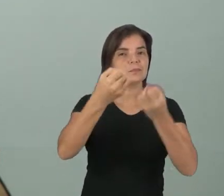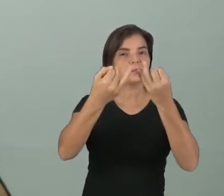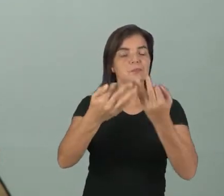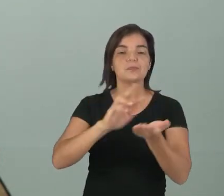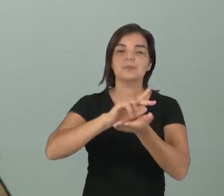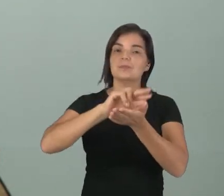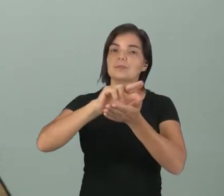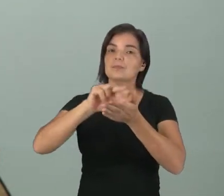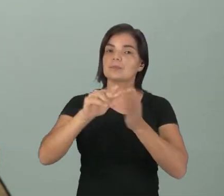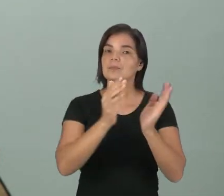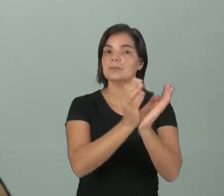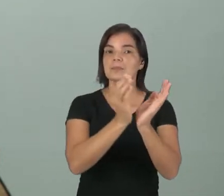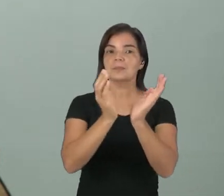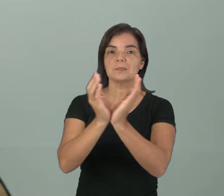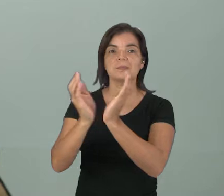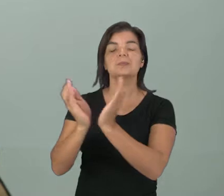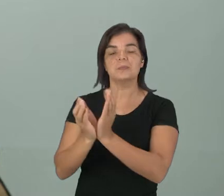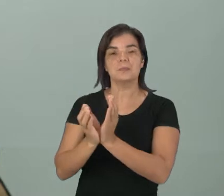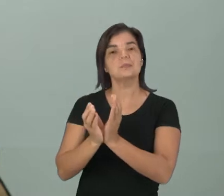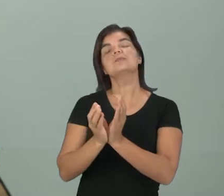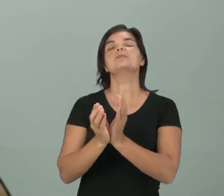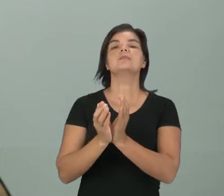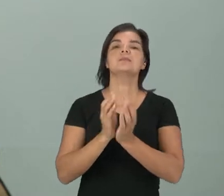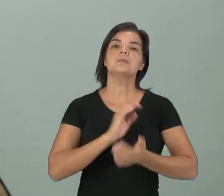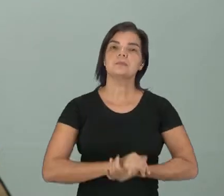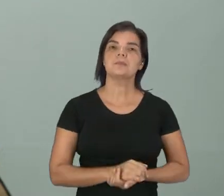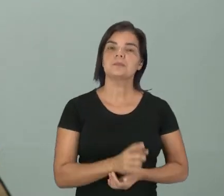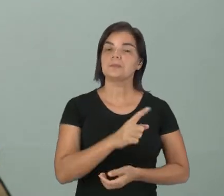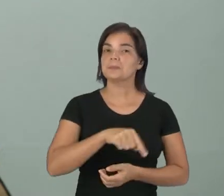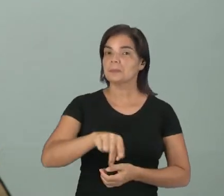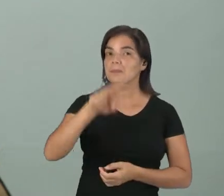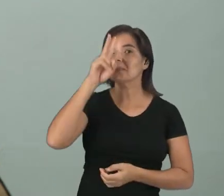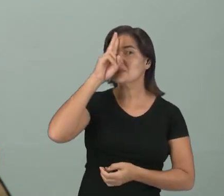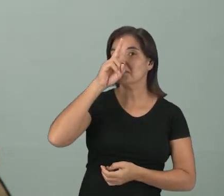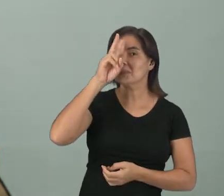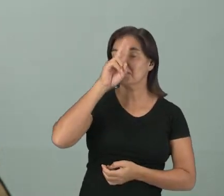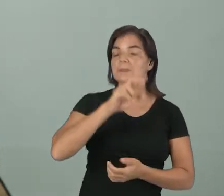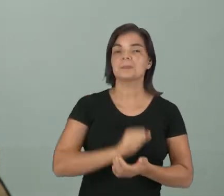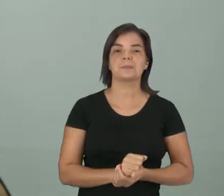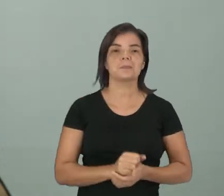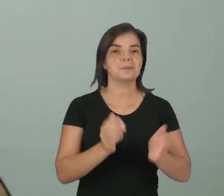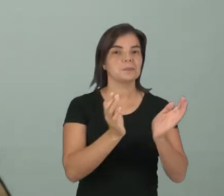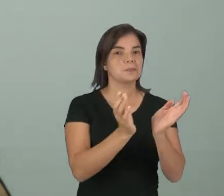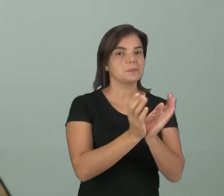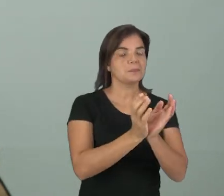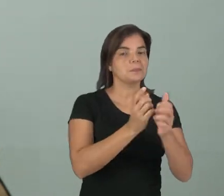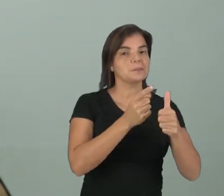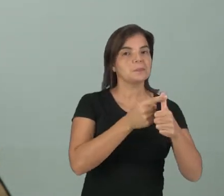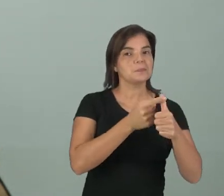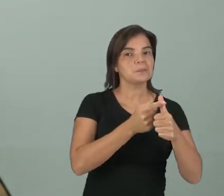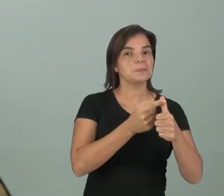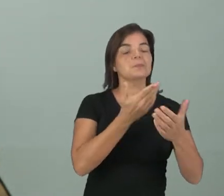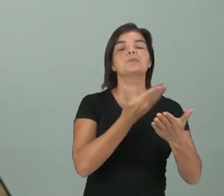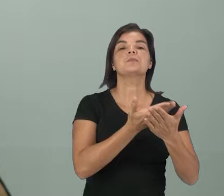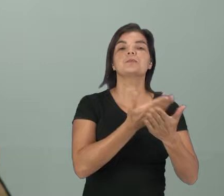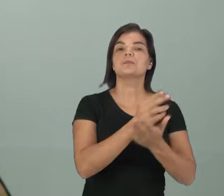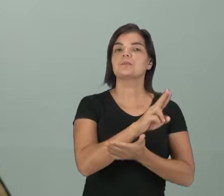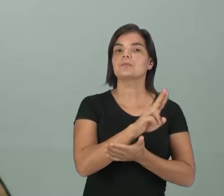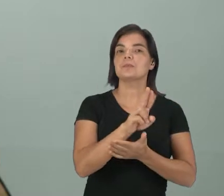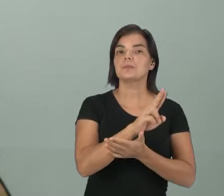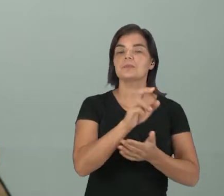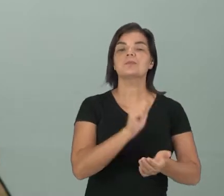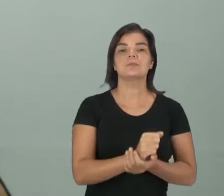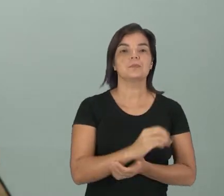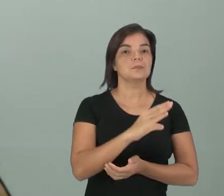sobre diversos grupos que nós fomos dividindo aula a aula. Vocês conseguem se lembrar? Nós separamos um primeiro grupo, que nós chamamos